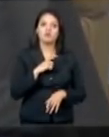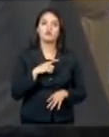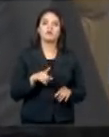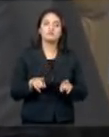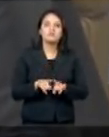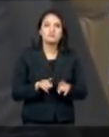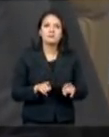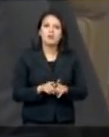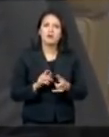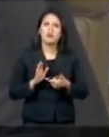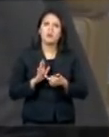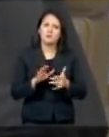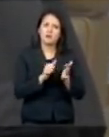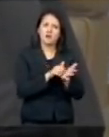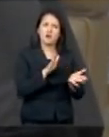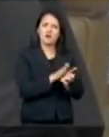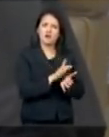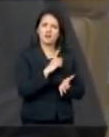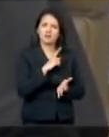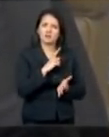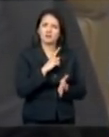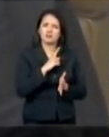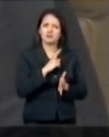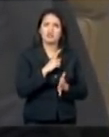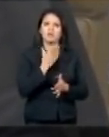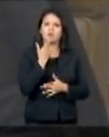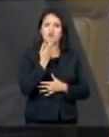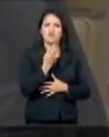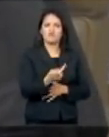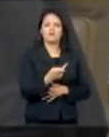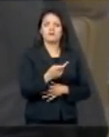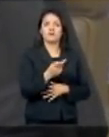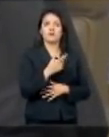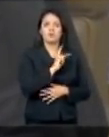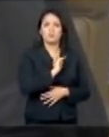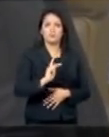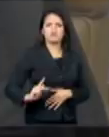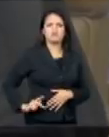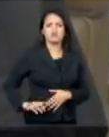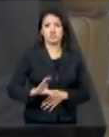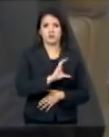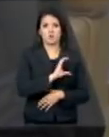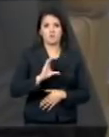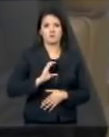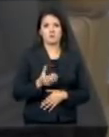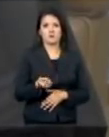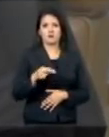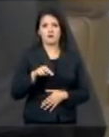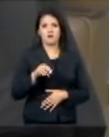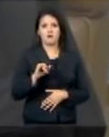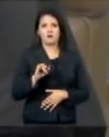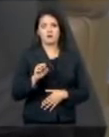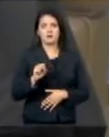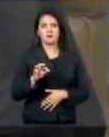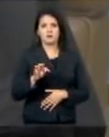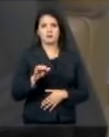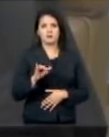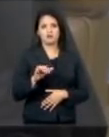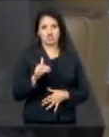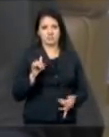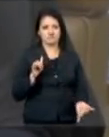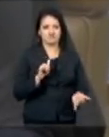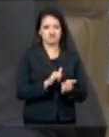bastante expressiva do presidente da comissão de anistia não é especialmente nos